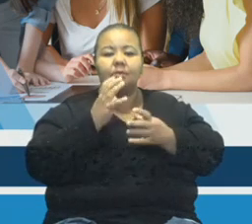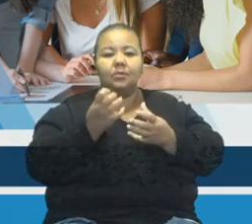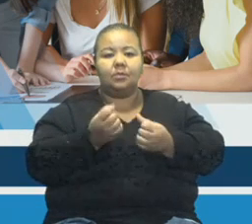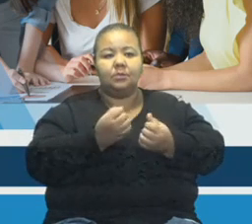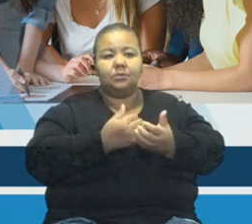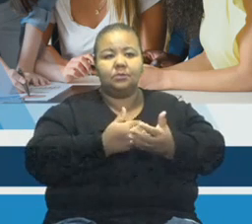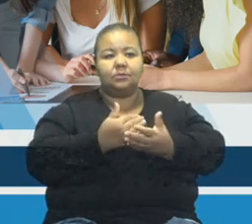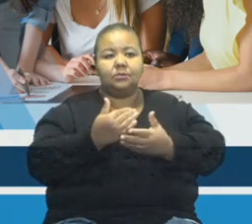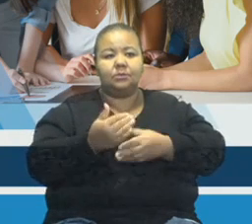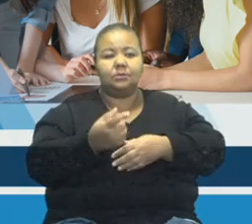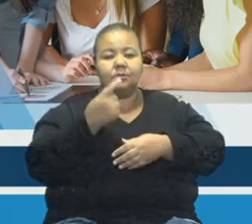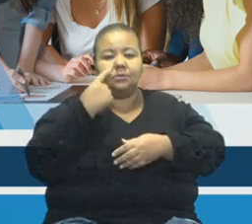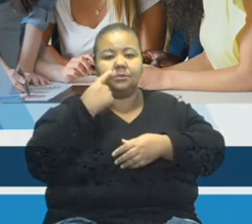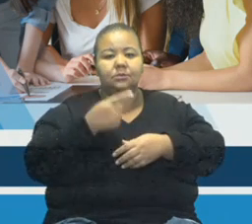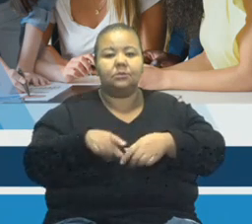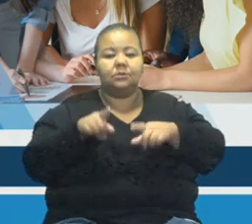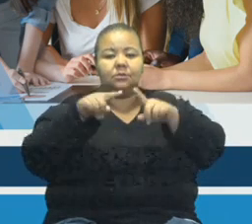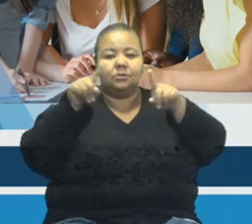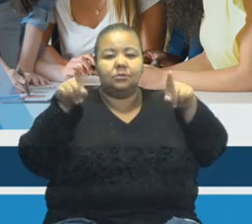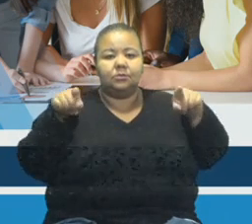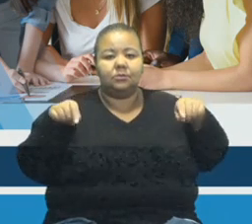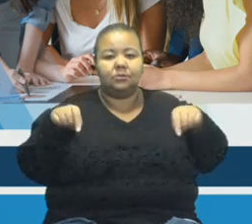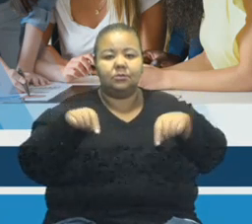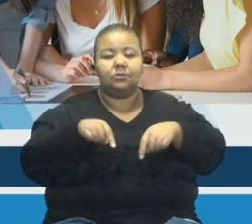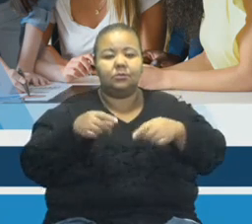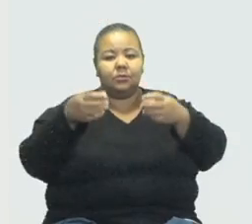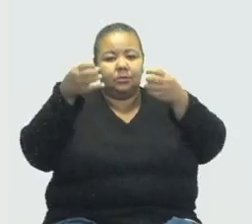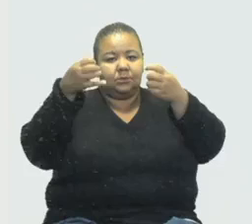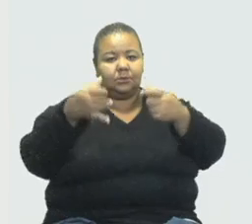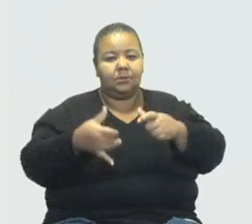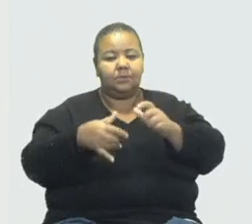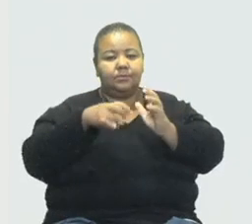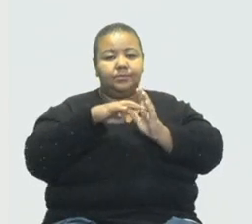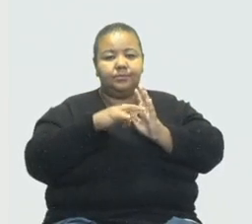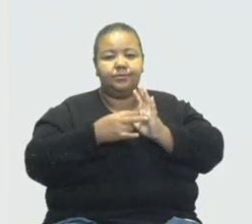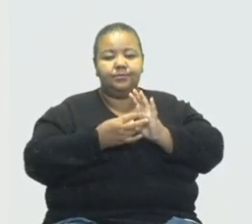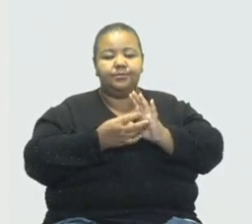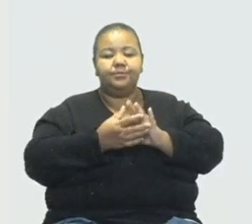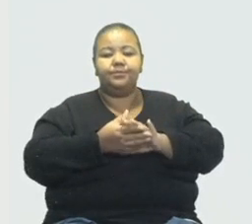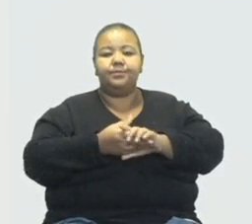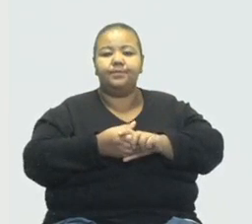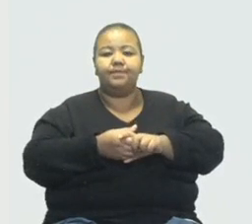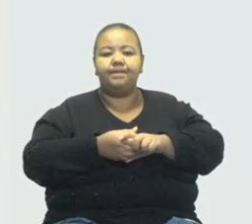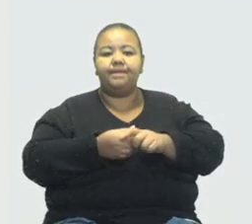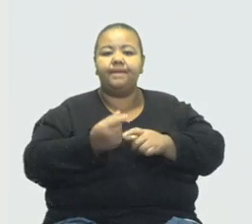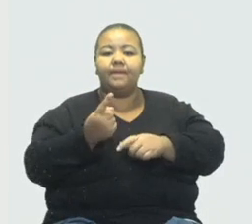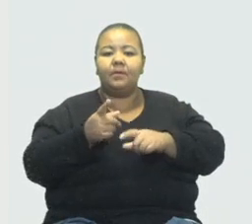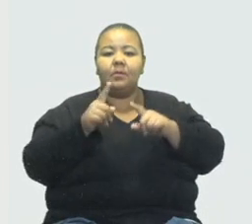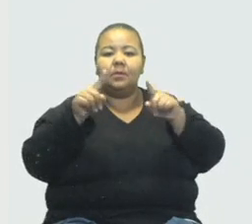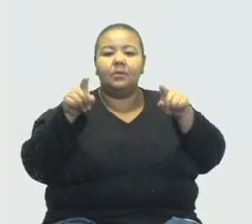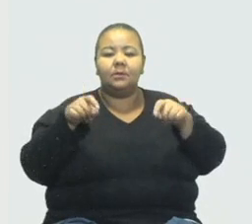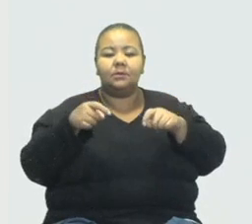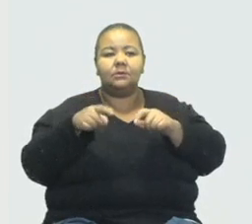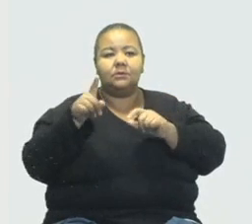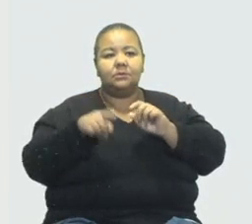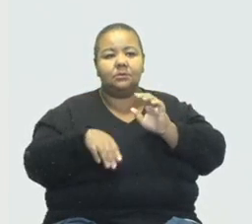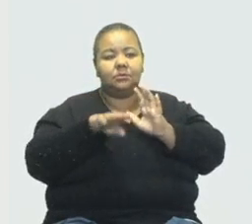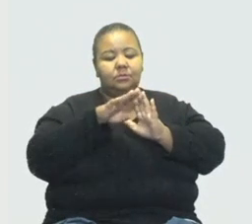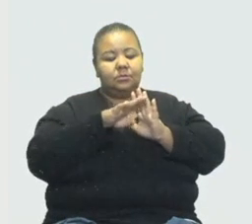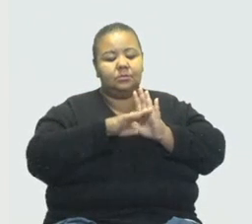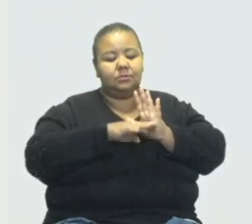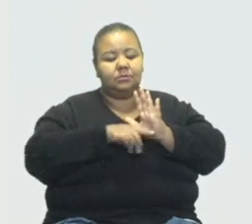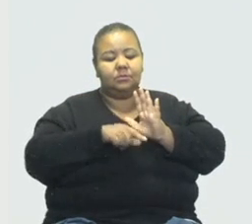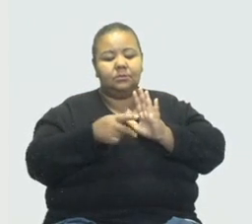agora trabalhando com matrizes, na qual trarei uma definição para você. Uma matriz é uma tabela de